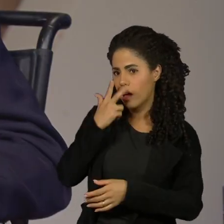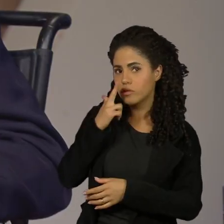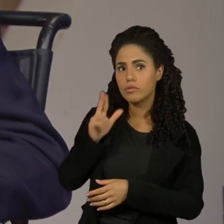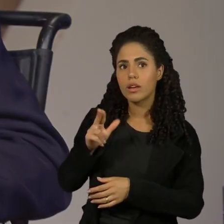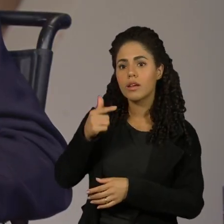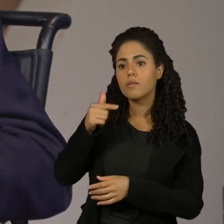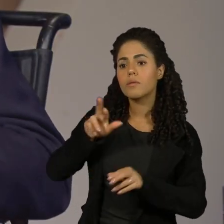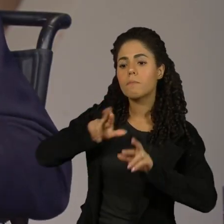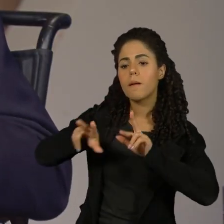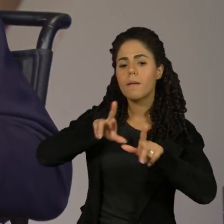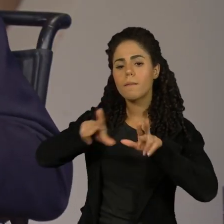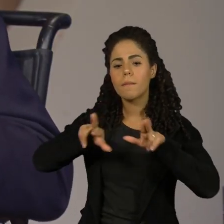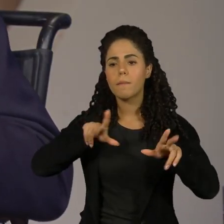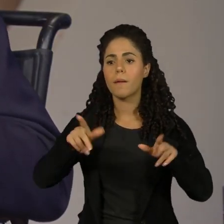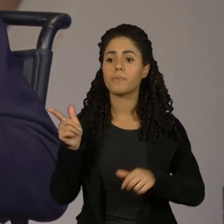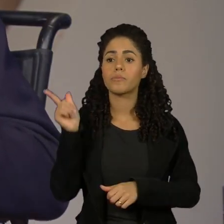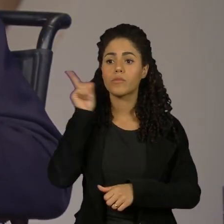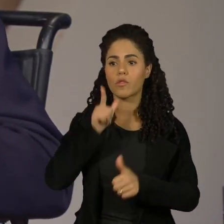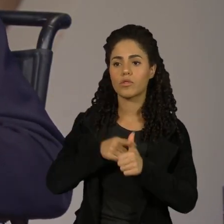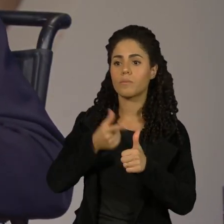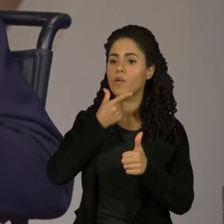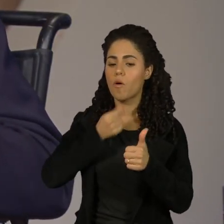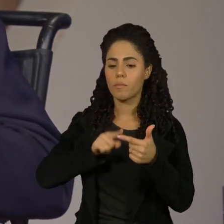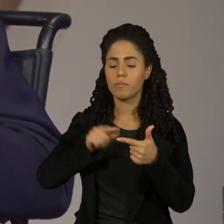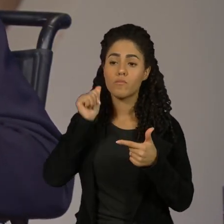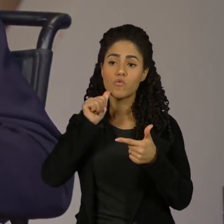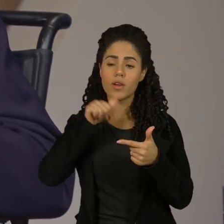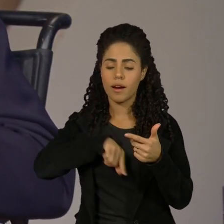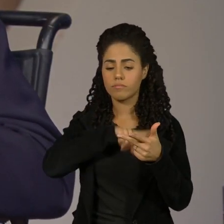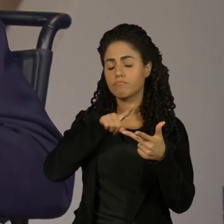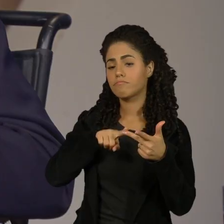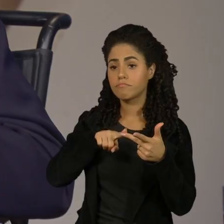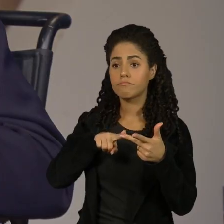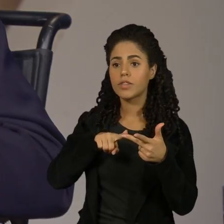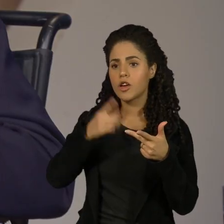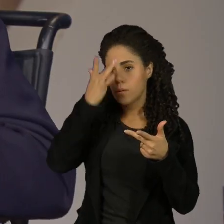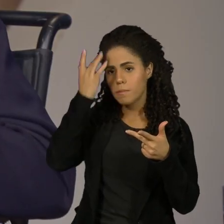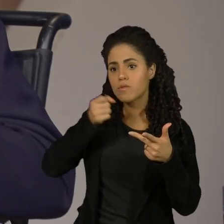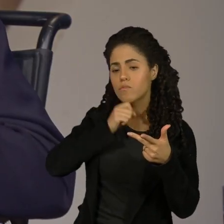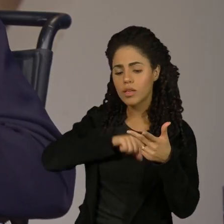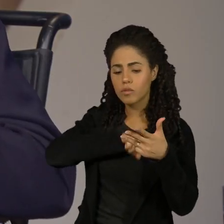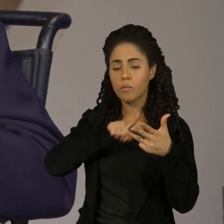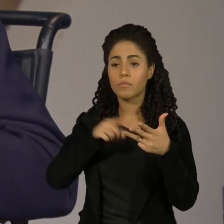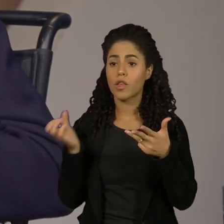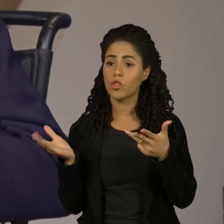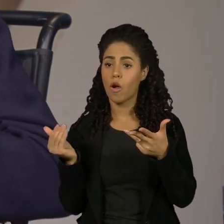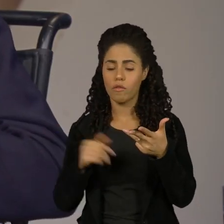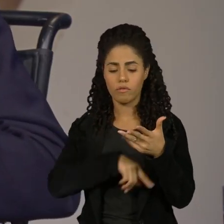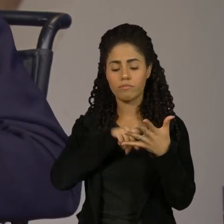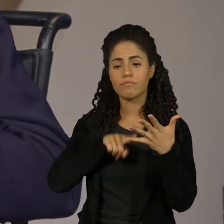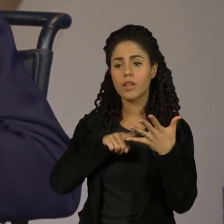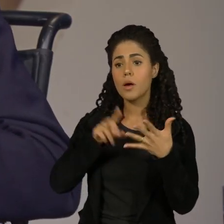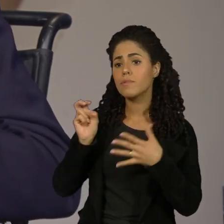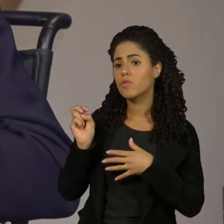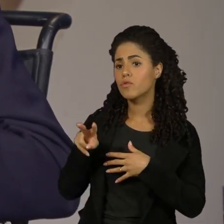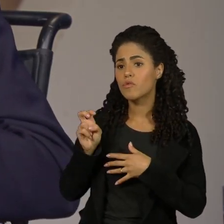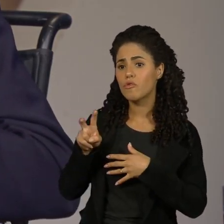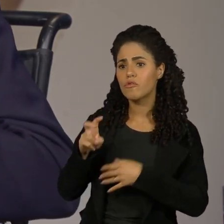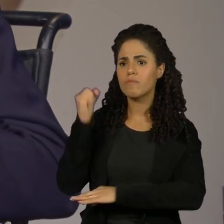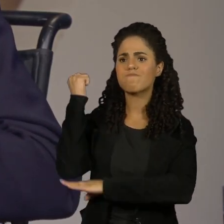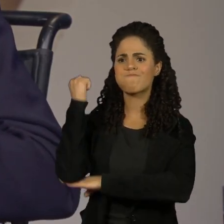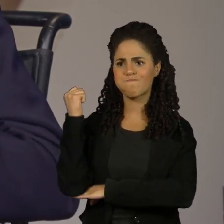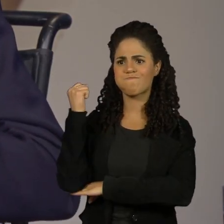muito diversas. A gente conseguiu curar homem, mulher, gente velha, gente nova, gente com vírus muito